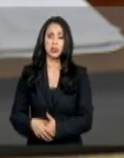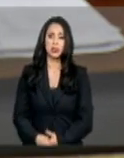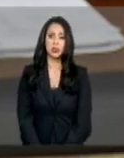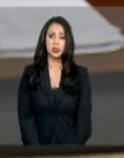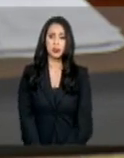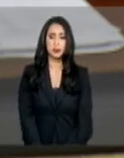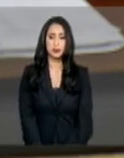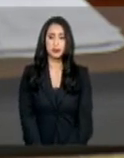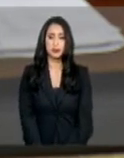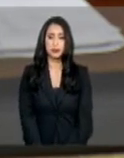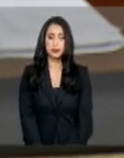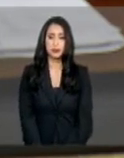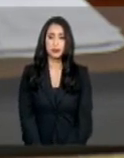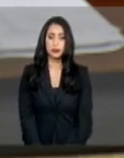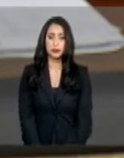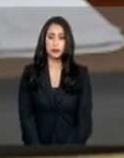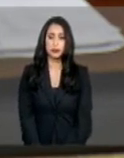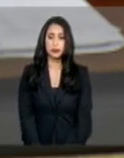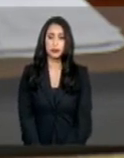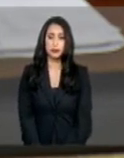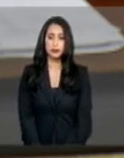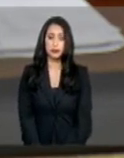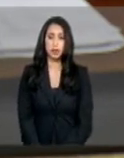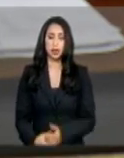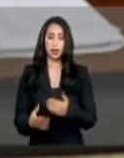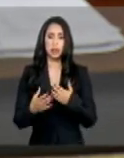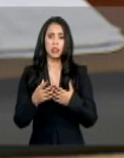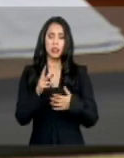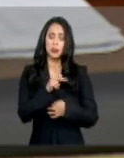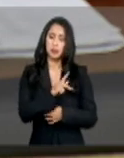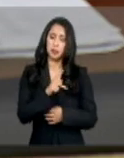de qualquer forma presidente